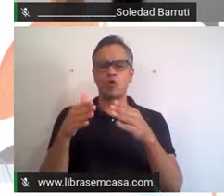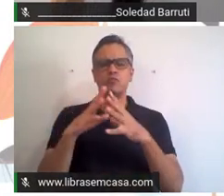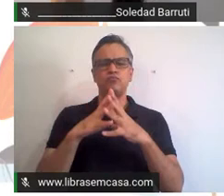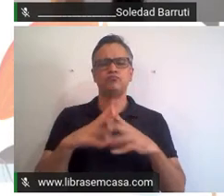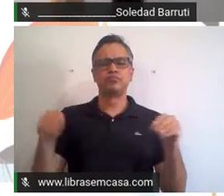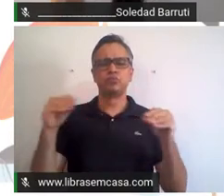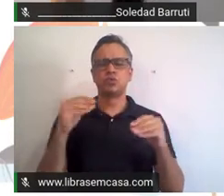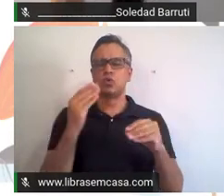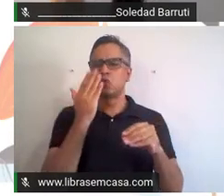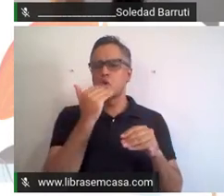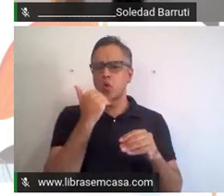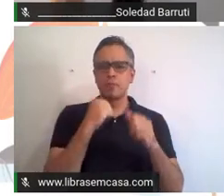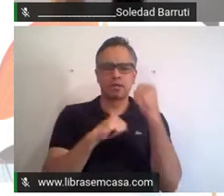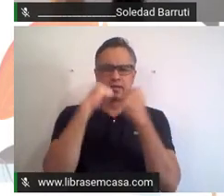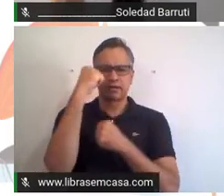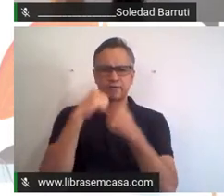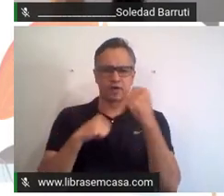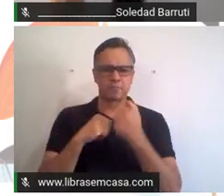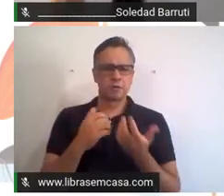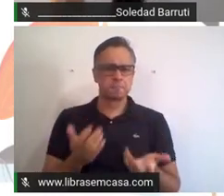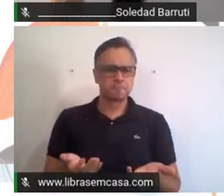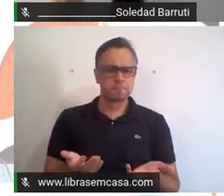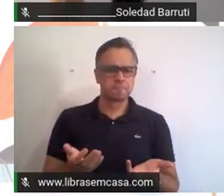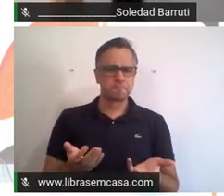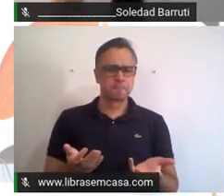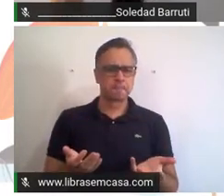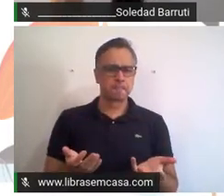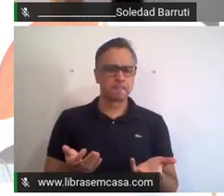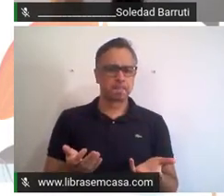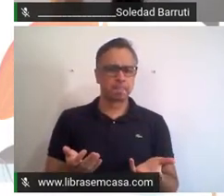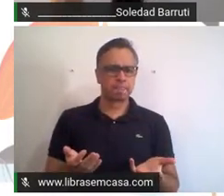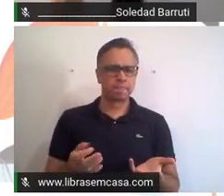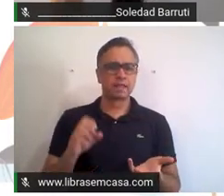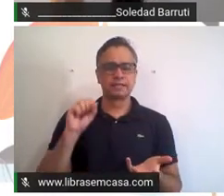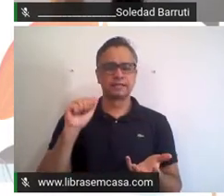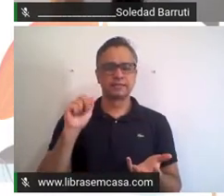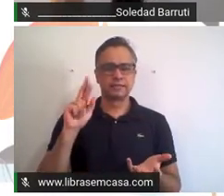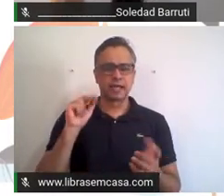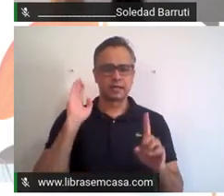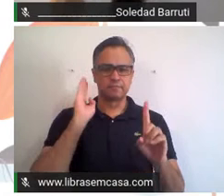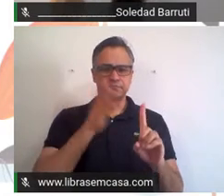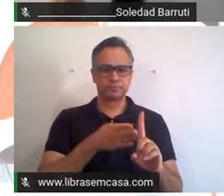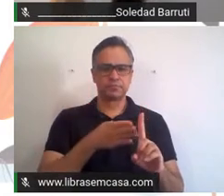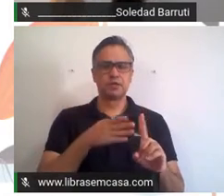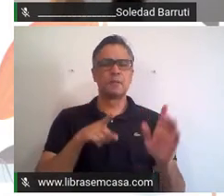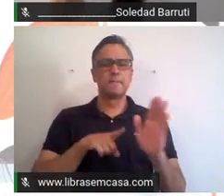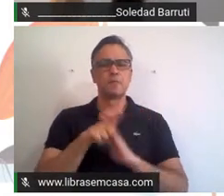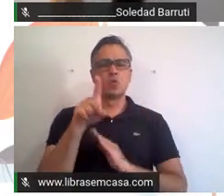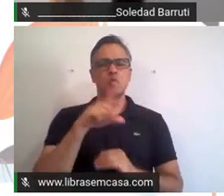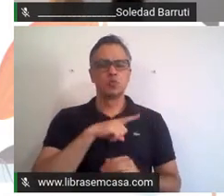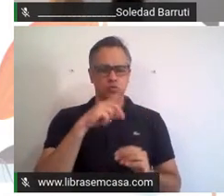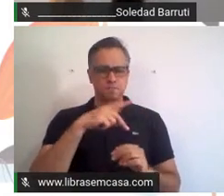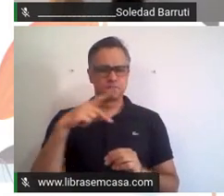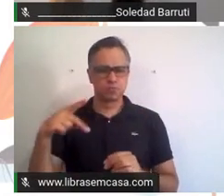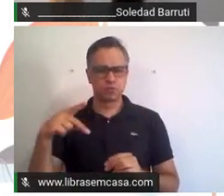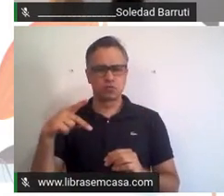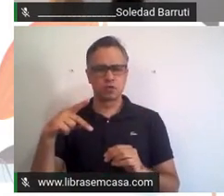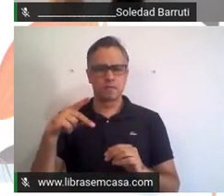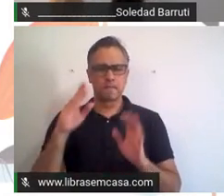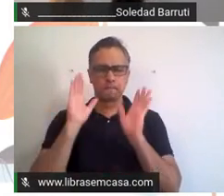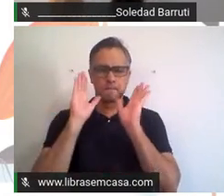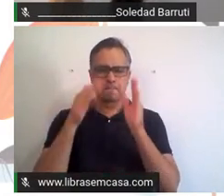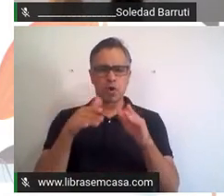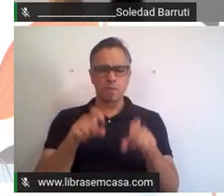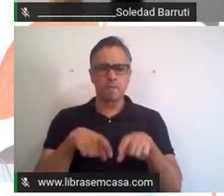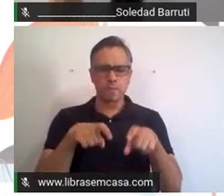outra pergunta que veio também da Sara, que era sobre se existe alguma política específica para a agricultura familiar. E uma pergunta